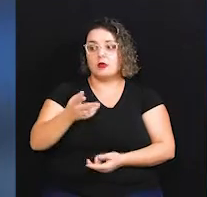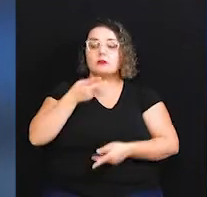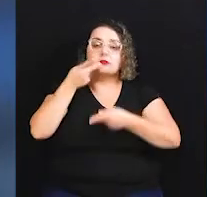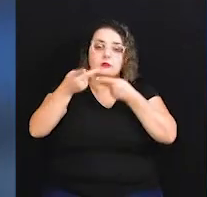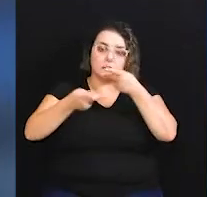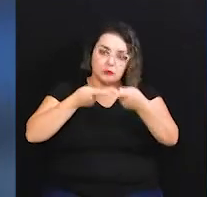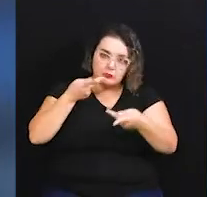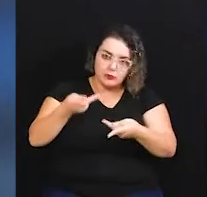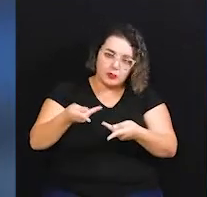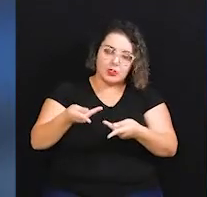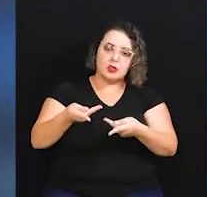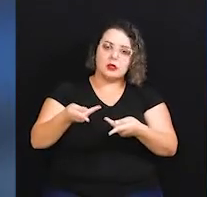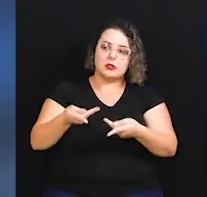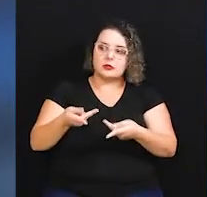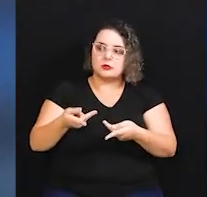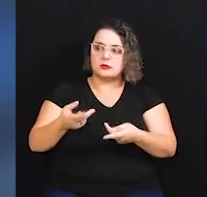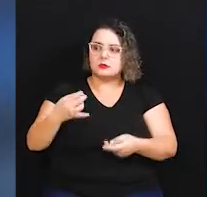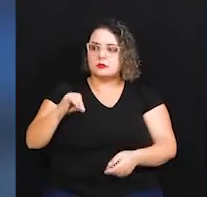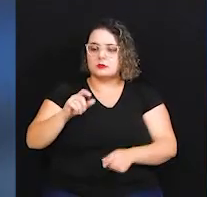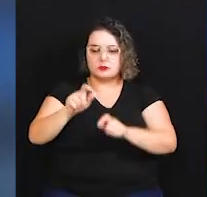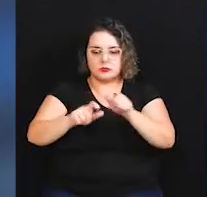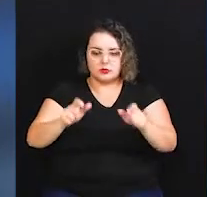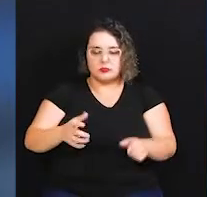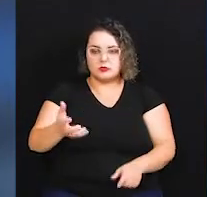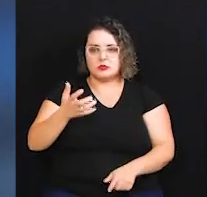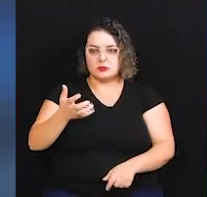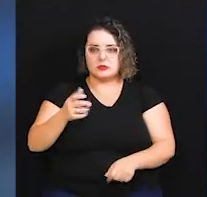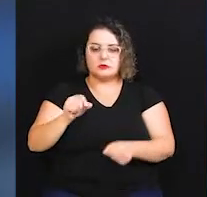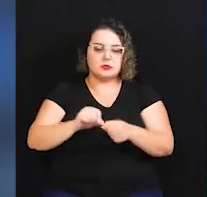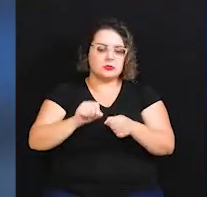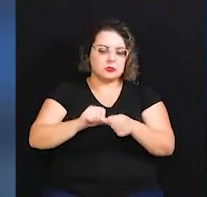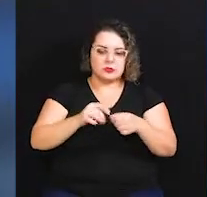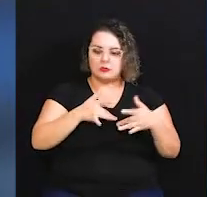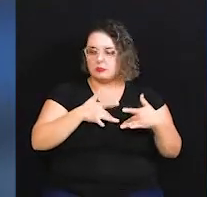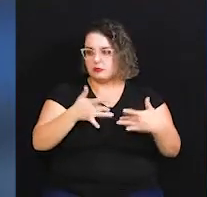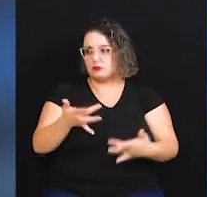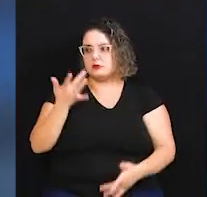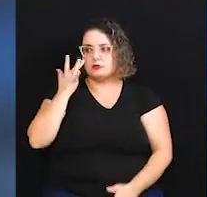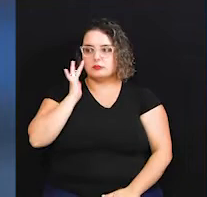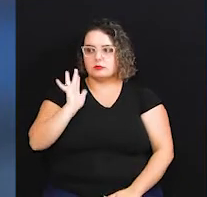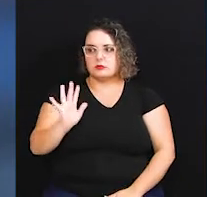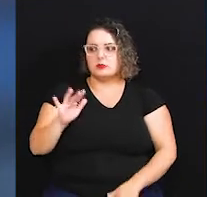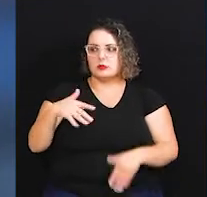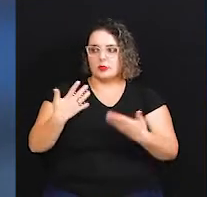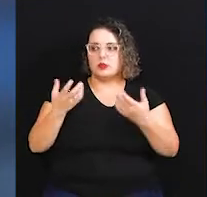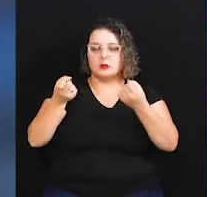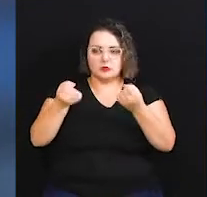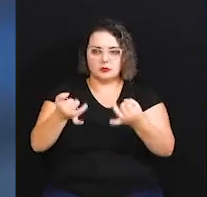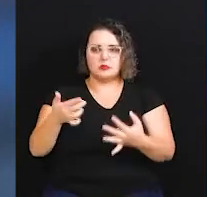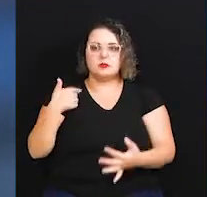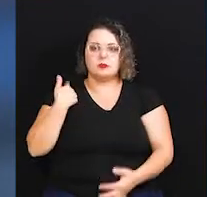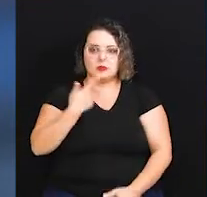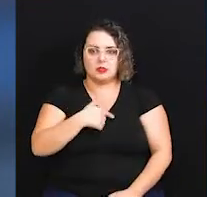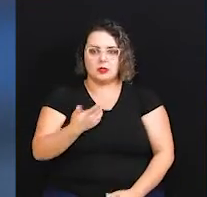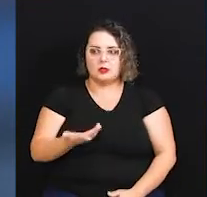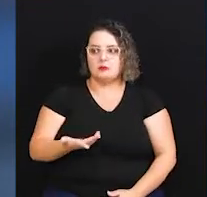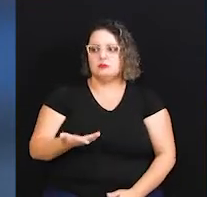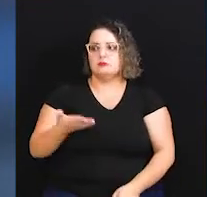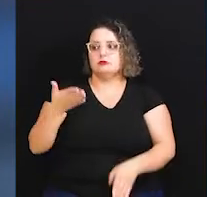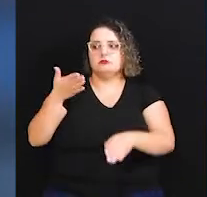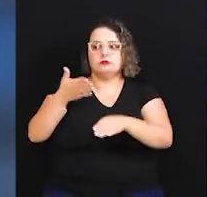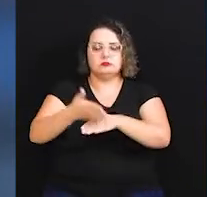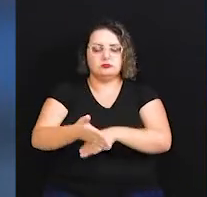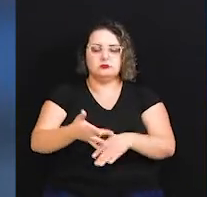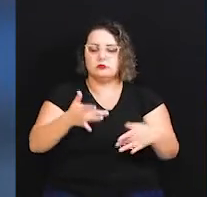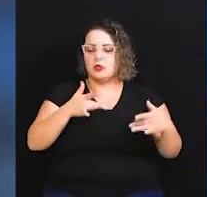quero que você deixe um último recado sobre se alguém quiser fazer algum tipo de doação, não sei como funciona, então você vai explicar aqui pra